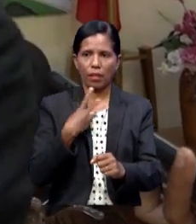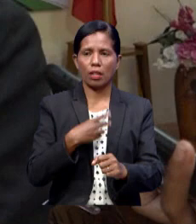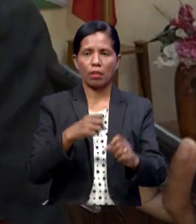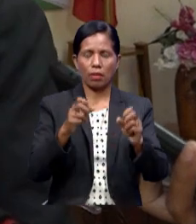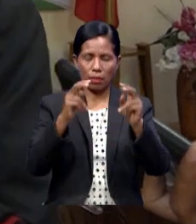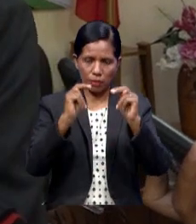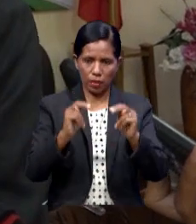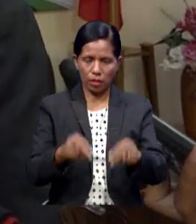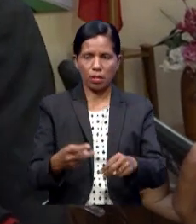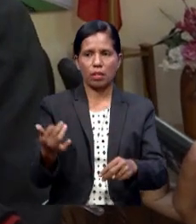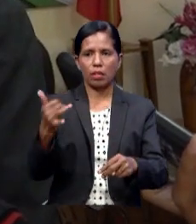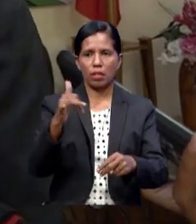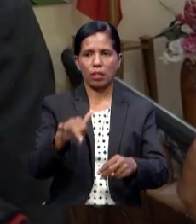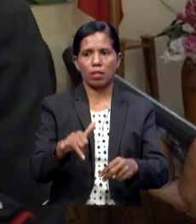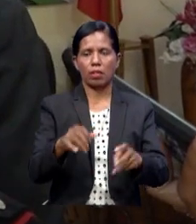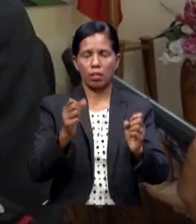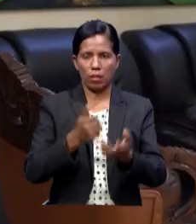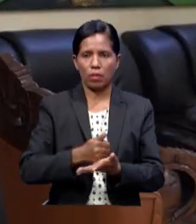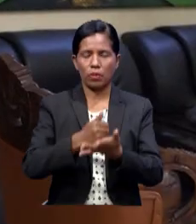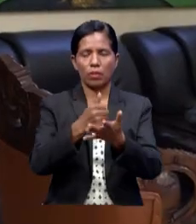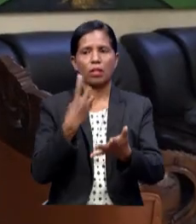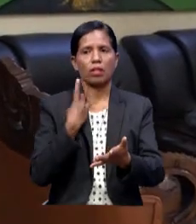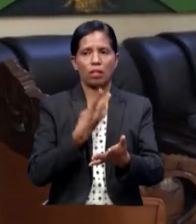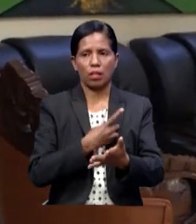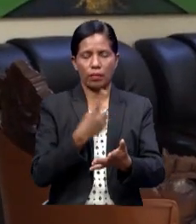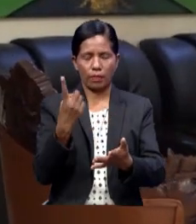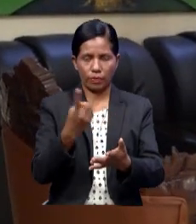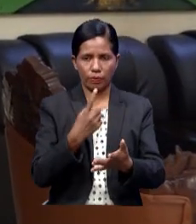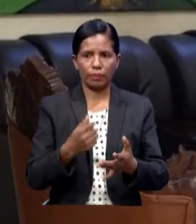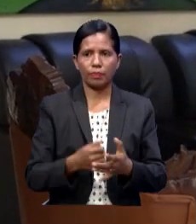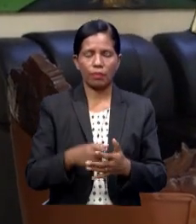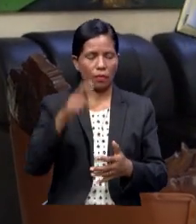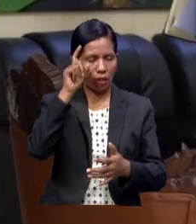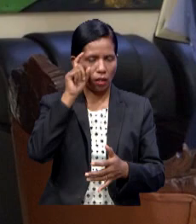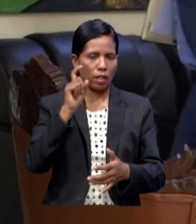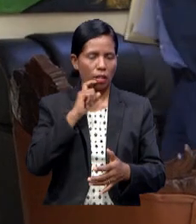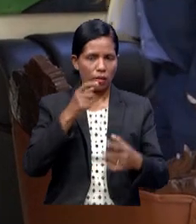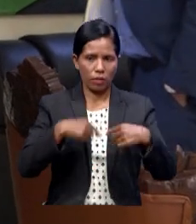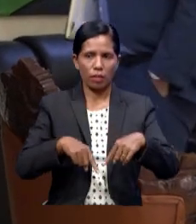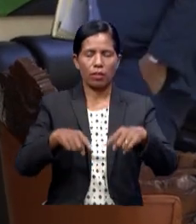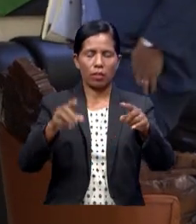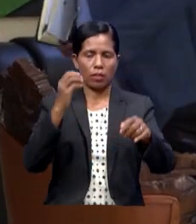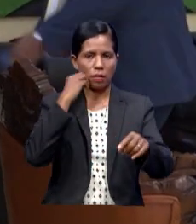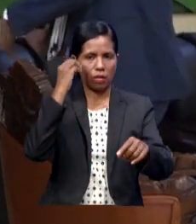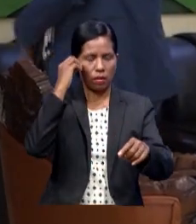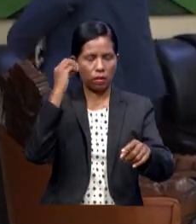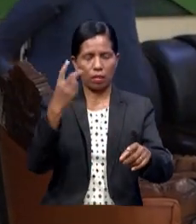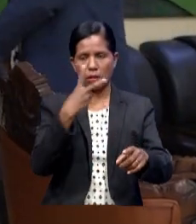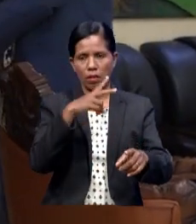preciso se ajuda na fatia. Rafaíne, Kaira Alassane Usman, fila Fale Banha Residência,